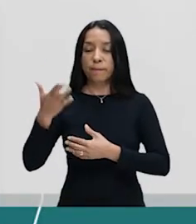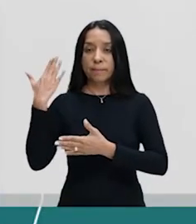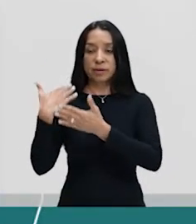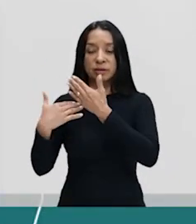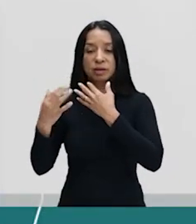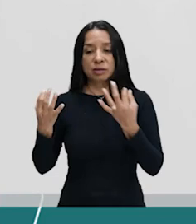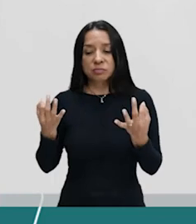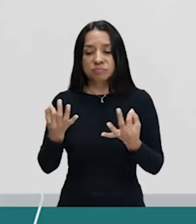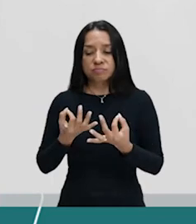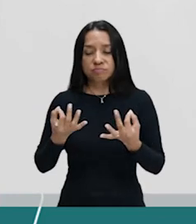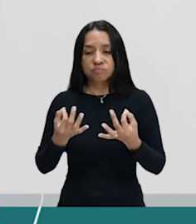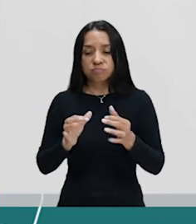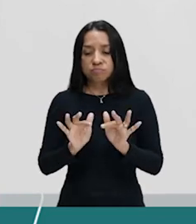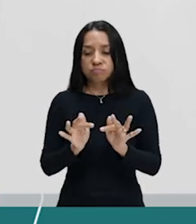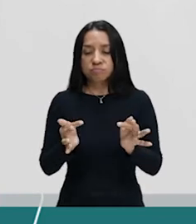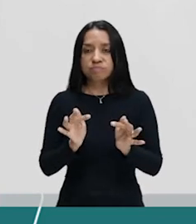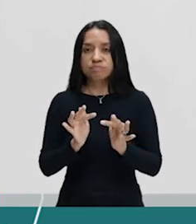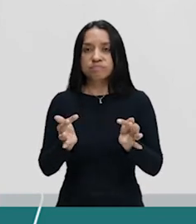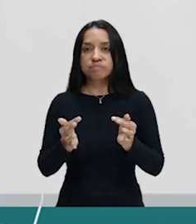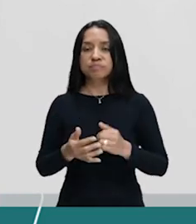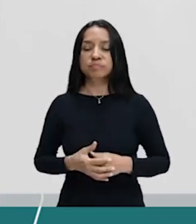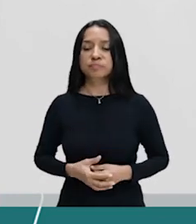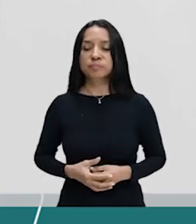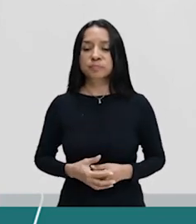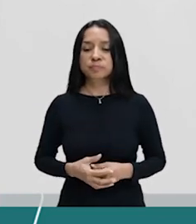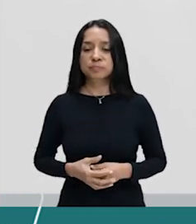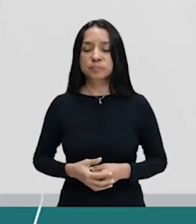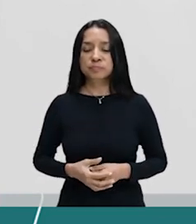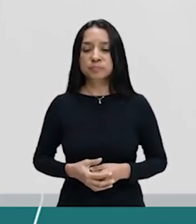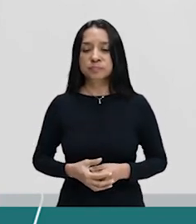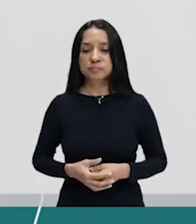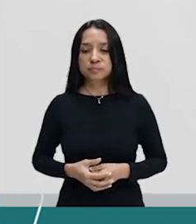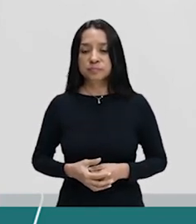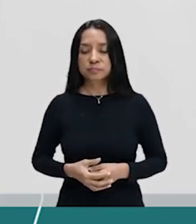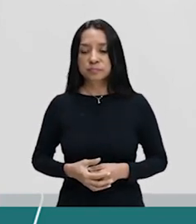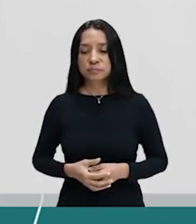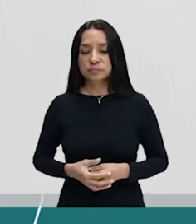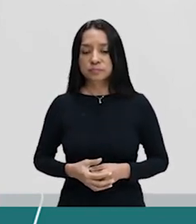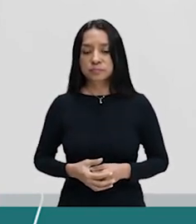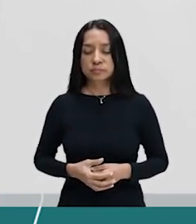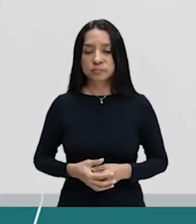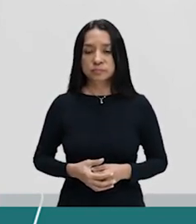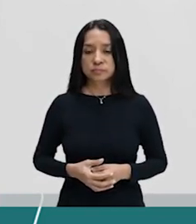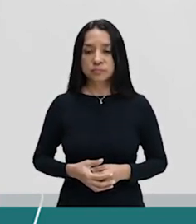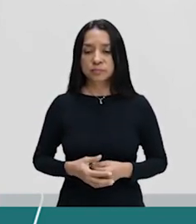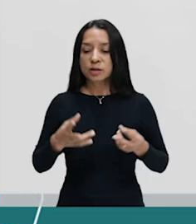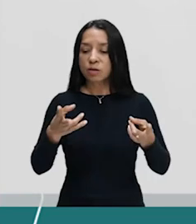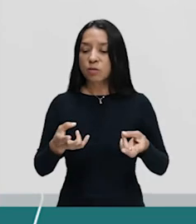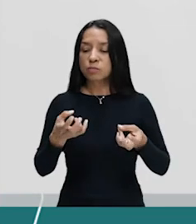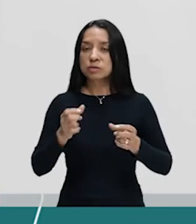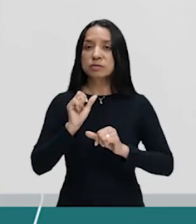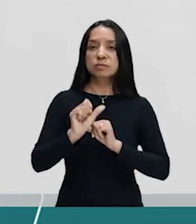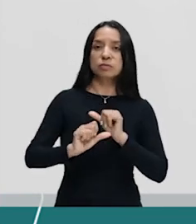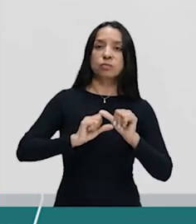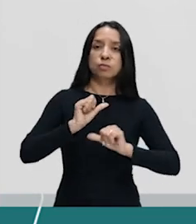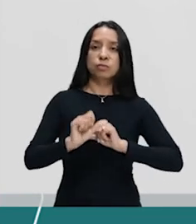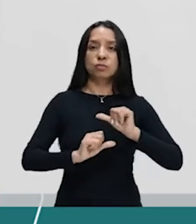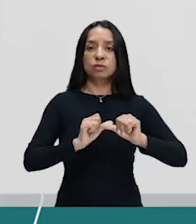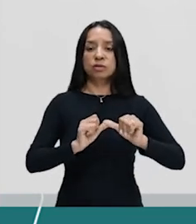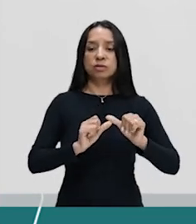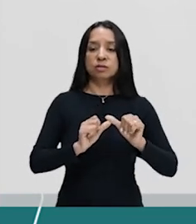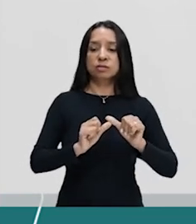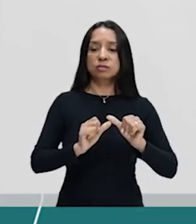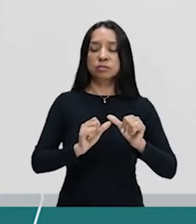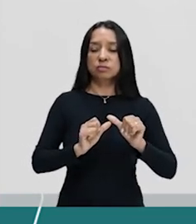Pretérito perfeito simple. Yo estuve, observem como vai mudando a forma